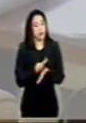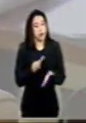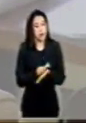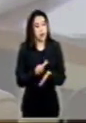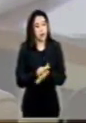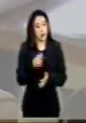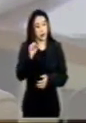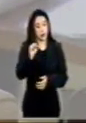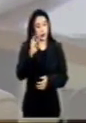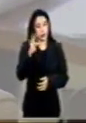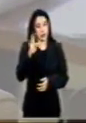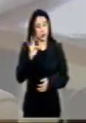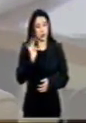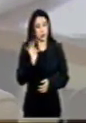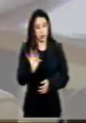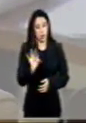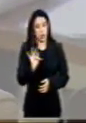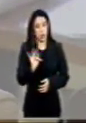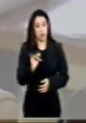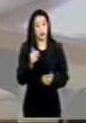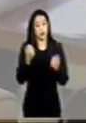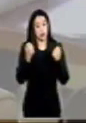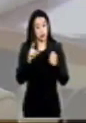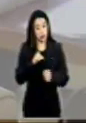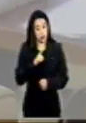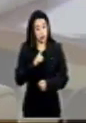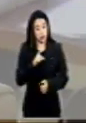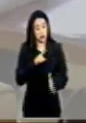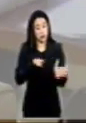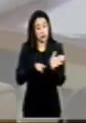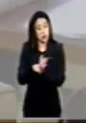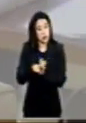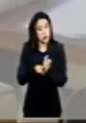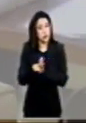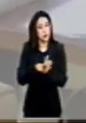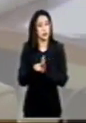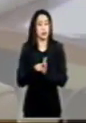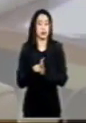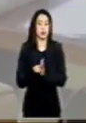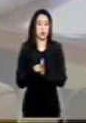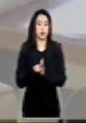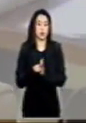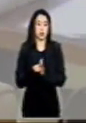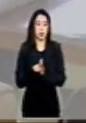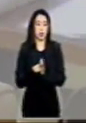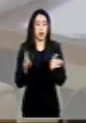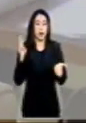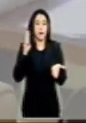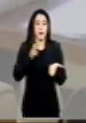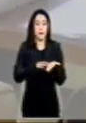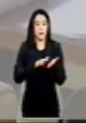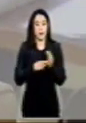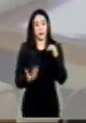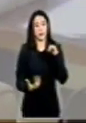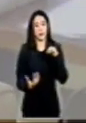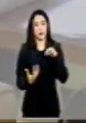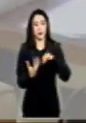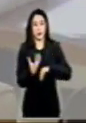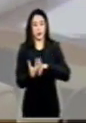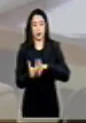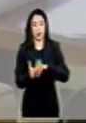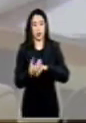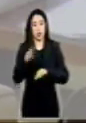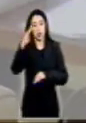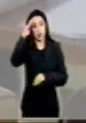tribunal quanto à supervisão de investigação de a conduta atribuída a membro do Congresso Nacional e principio